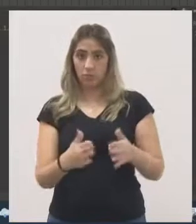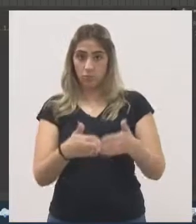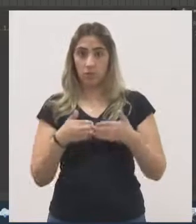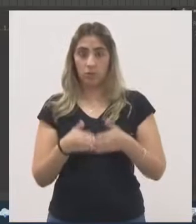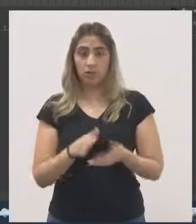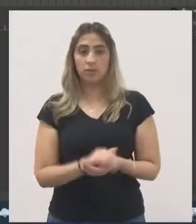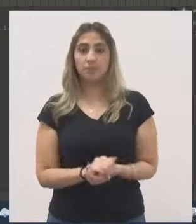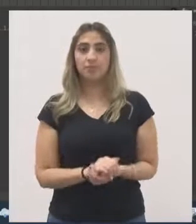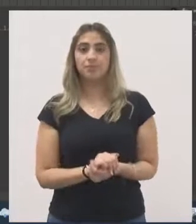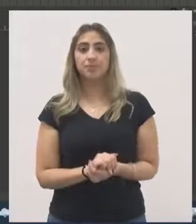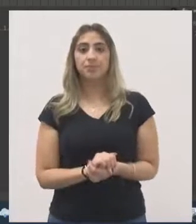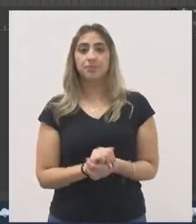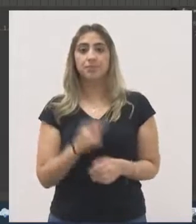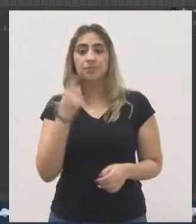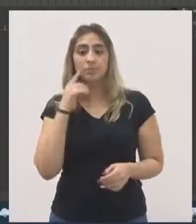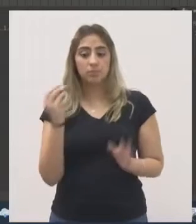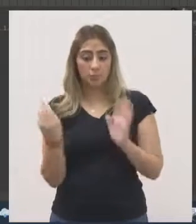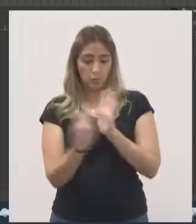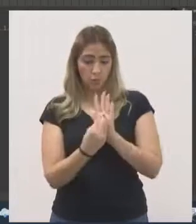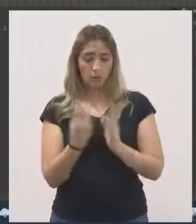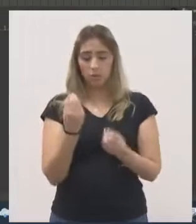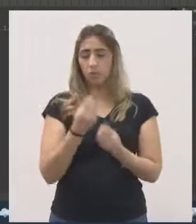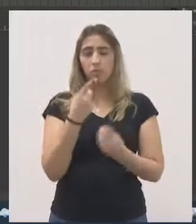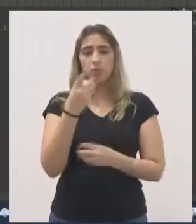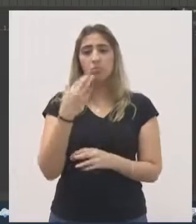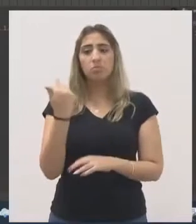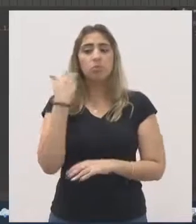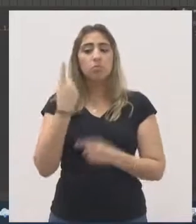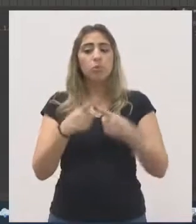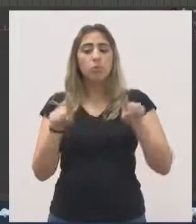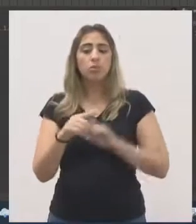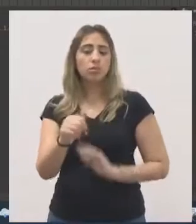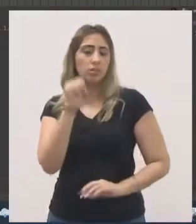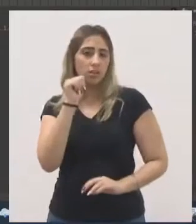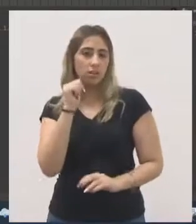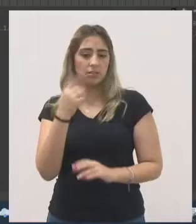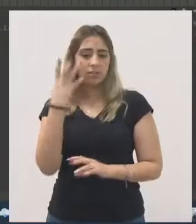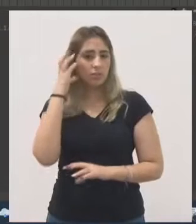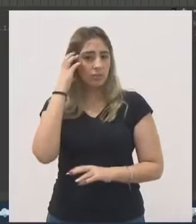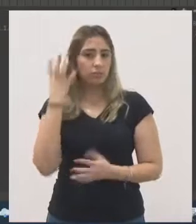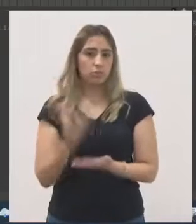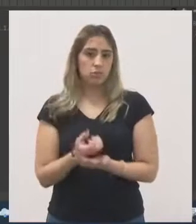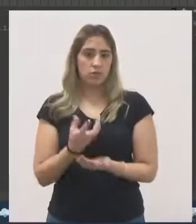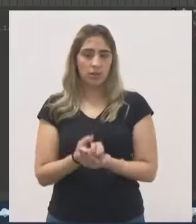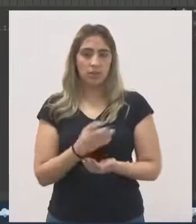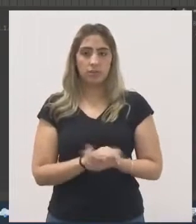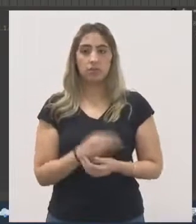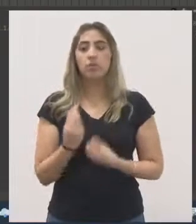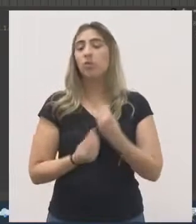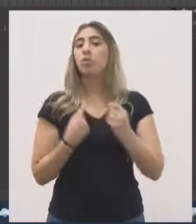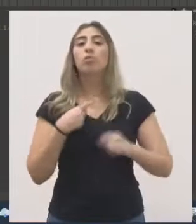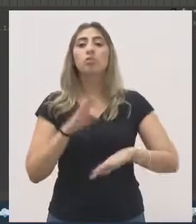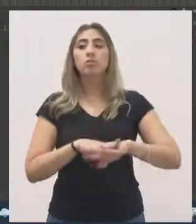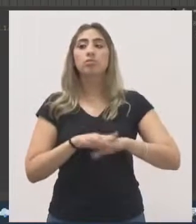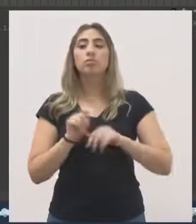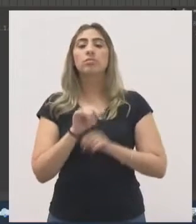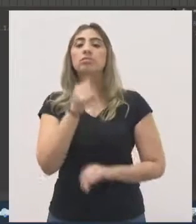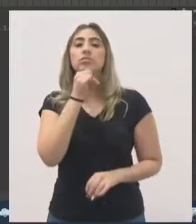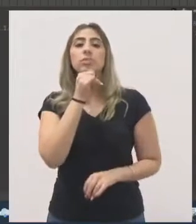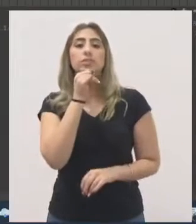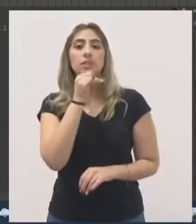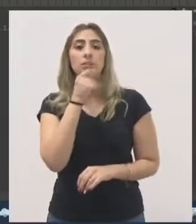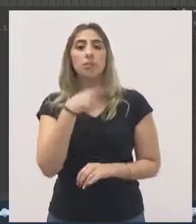e insira ela aqui como fundo, né, do seu podcast. Você pode inserir ela aqui como fundo. E como que você faz, por exemplo,